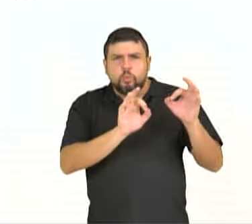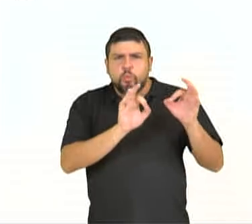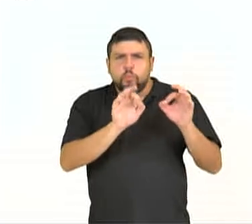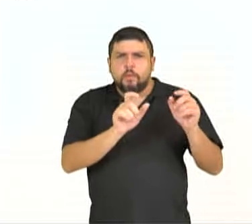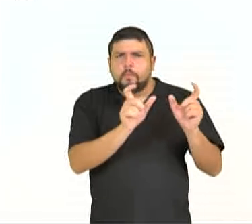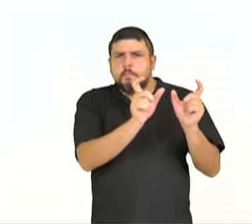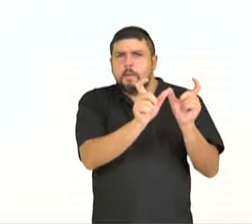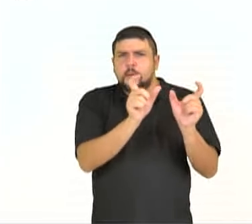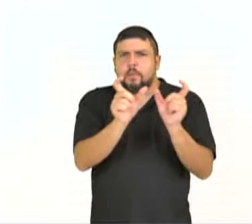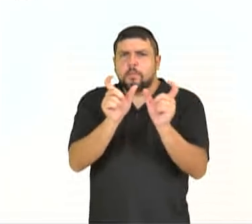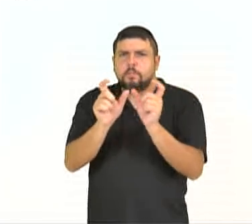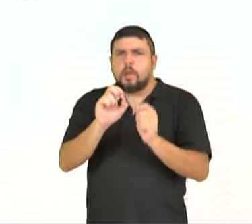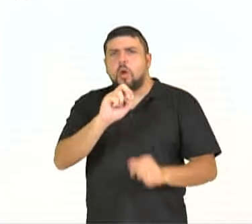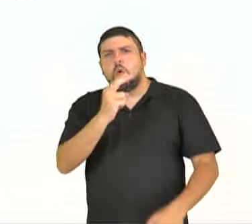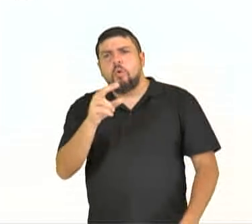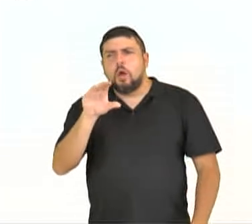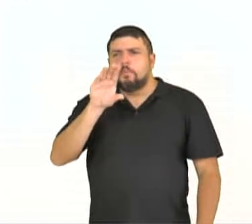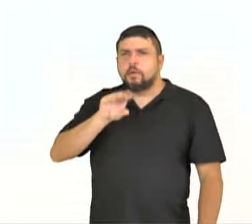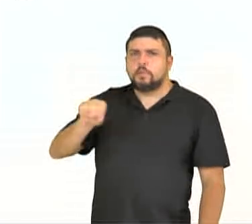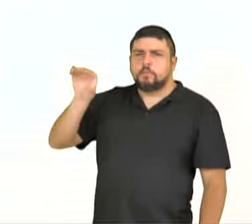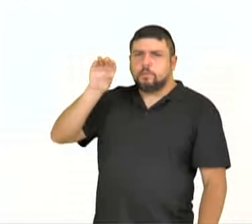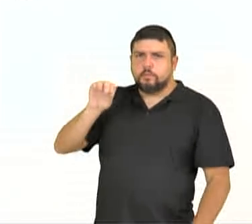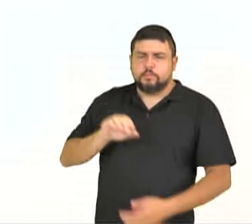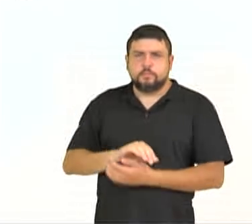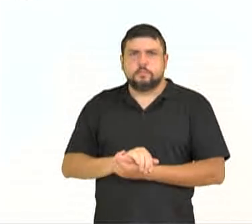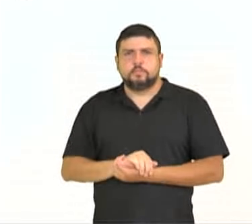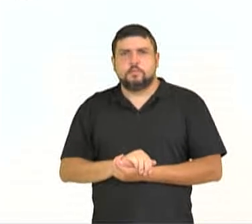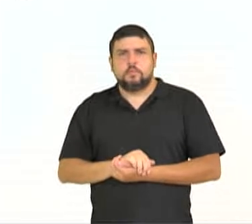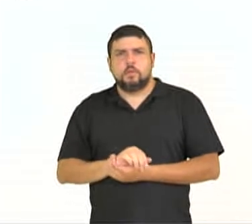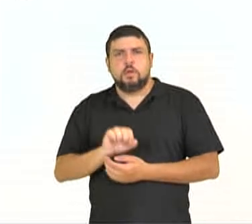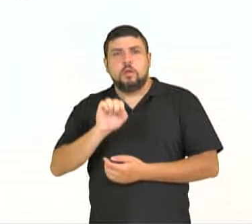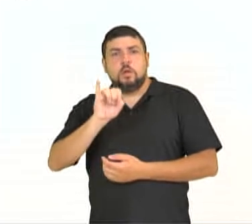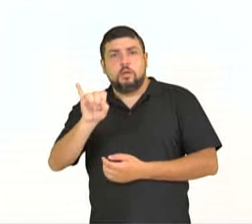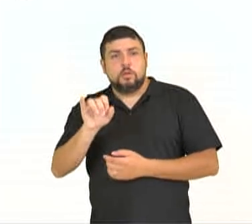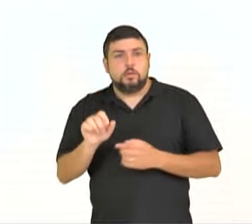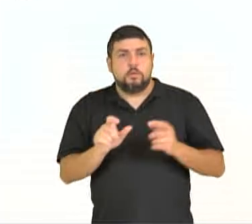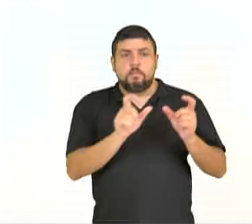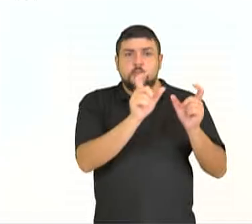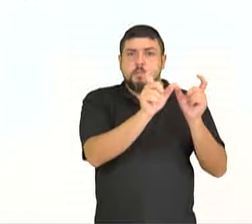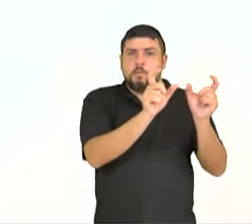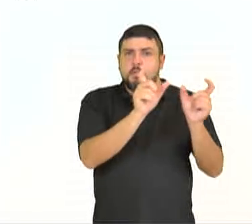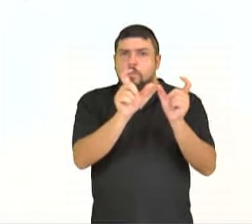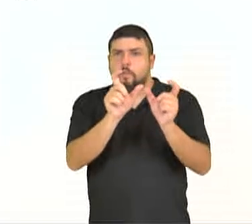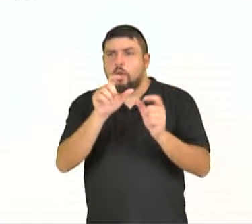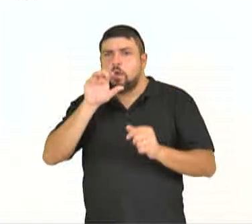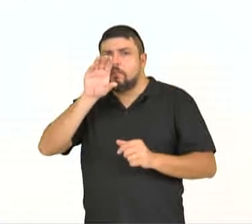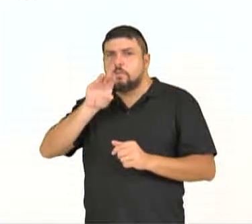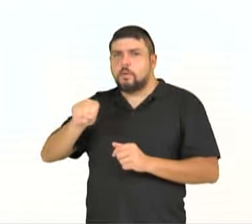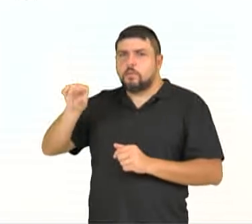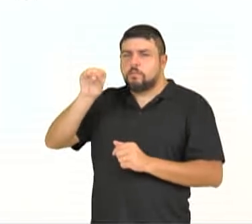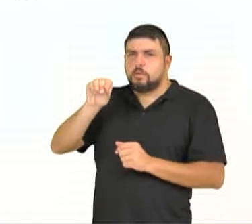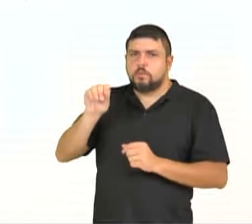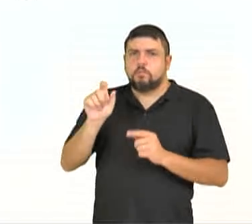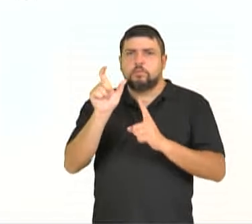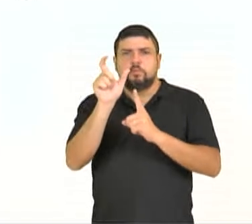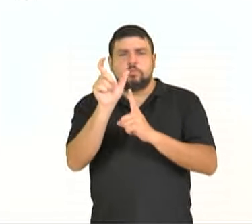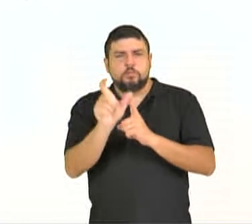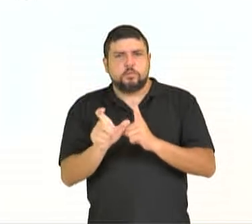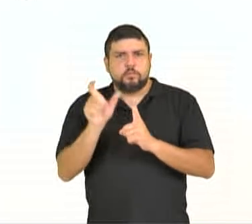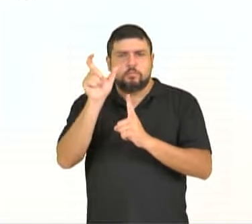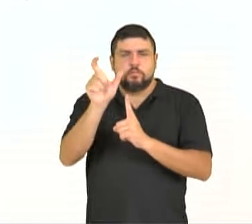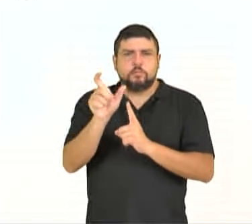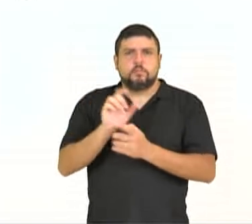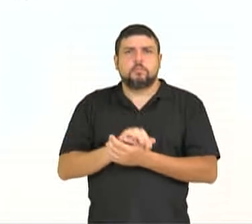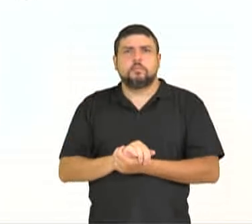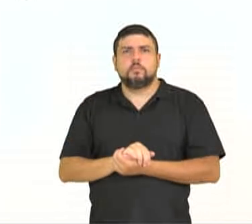ou faladas. Então, se nós temos palavras escritas ou faladas, nós temos uma linguagem verbal.